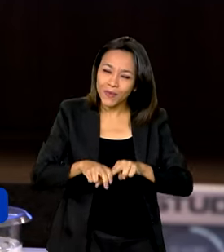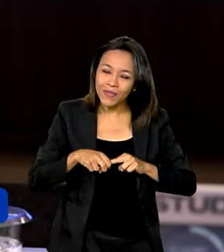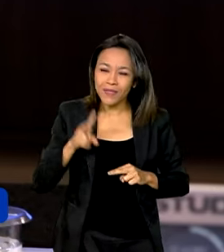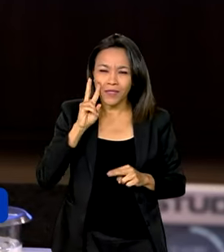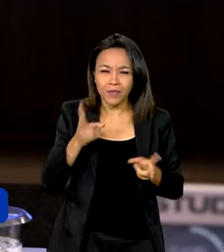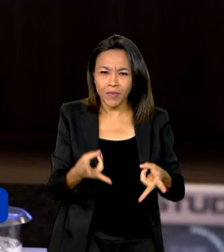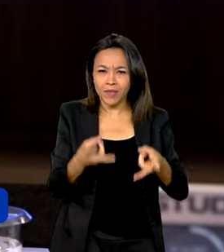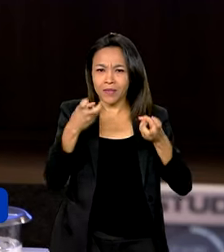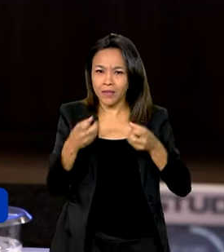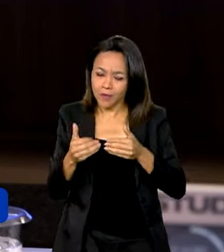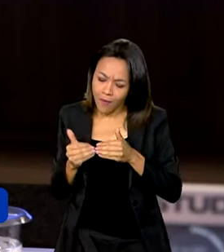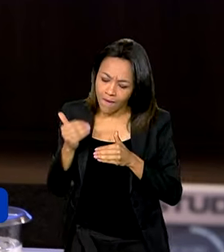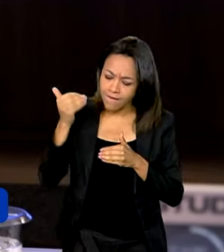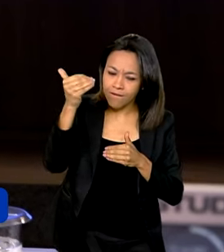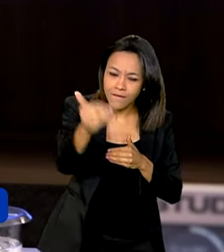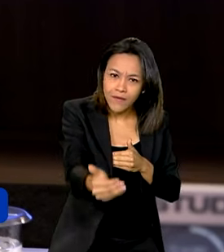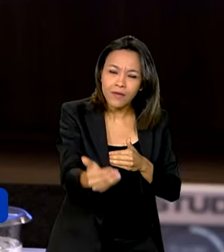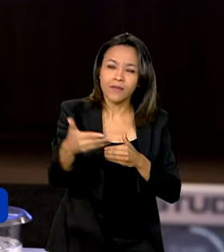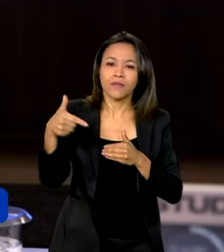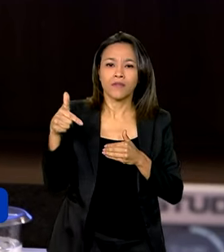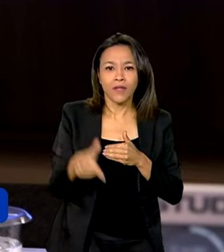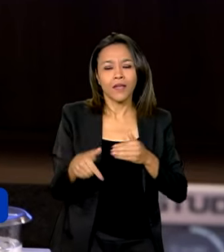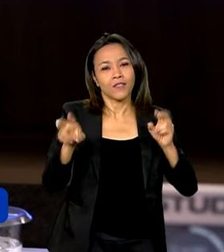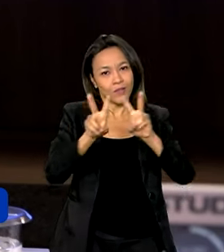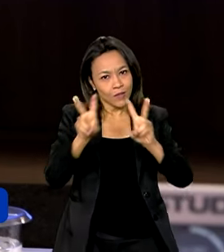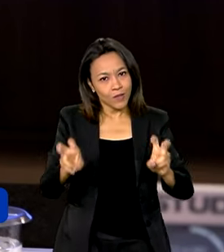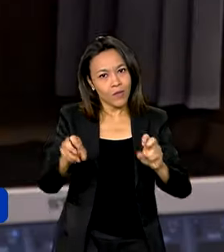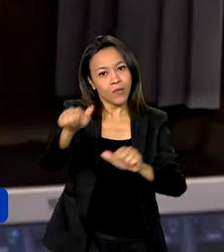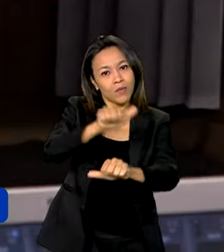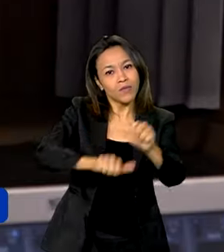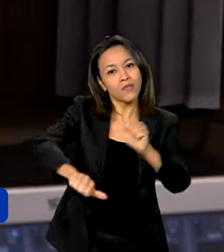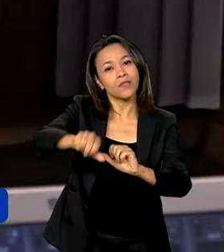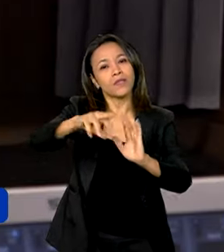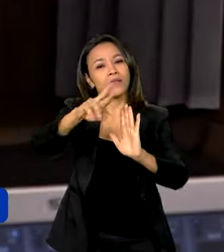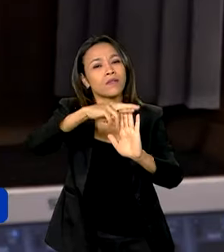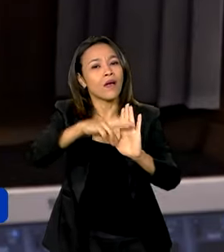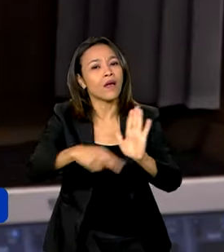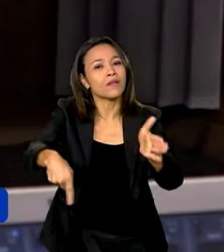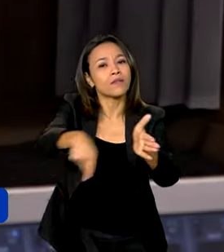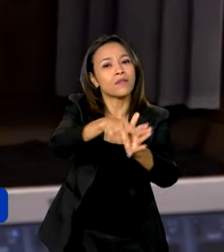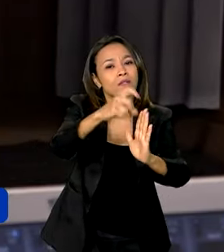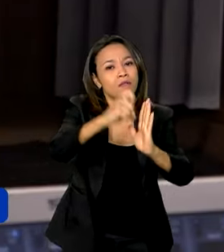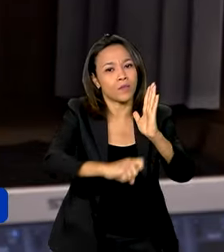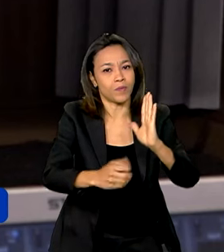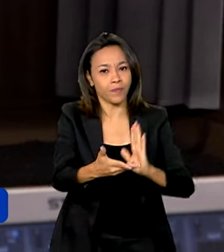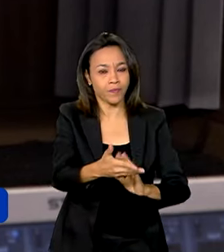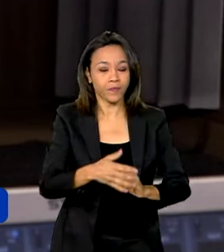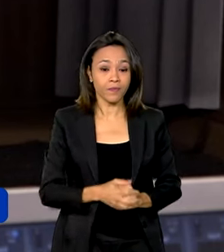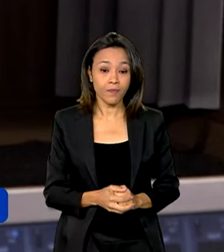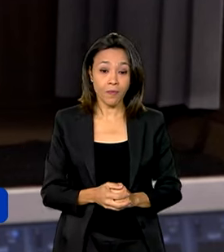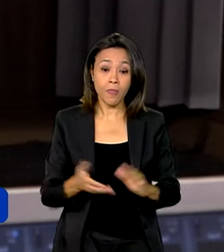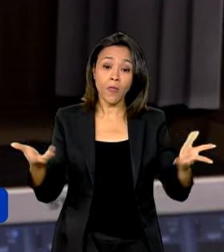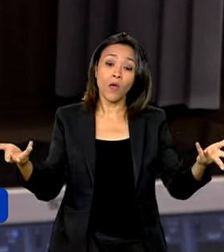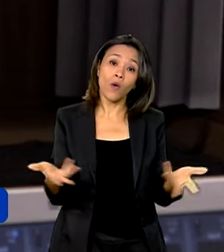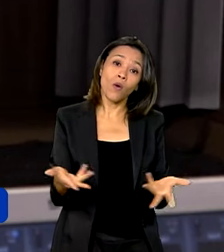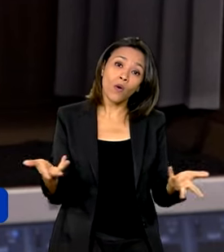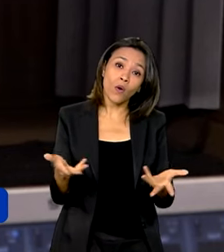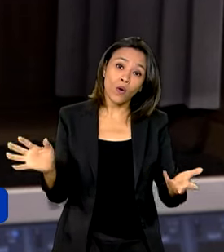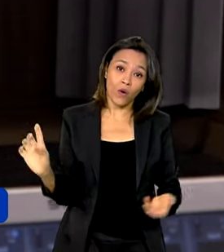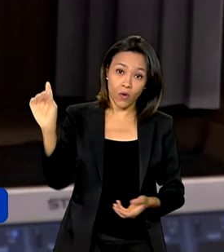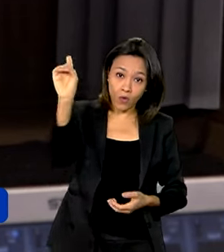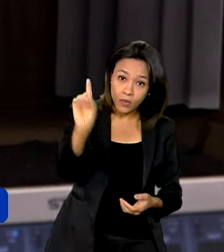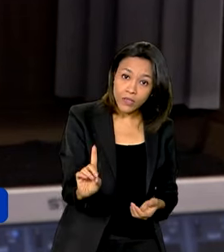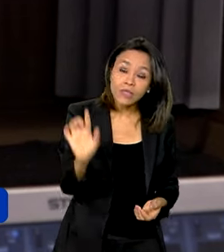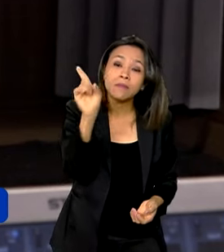avanços específicos nessa questão da reforma tributária Bom dia ministra recebe hoje a a ministra da Saúde